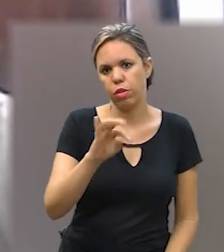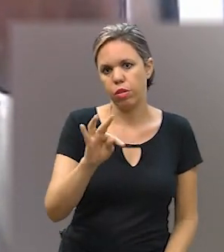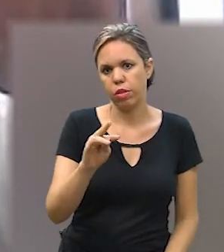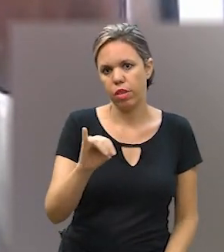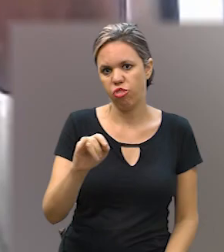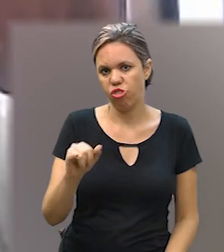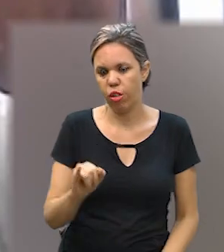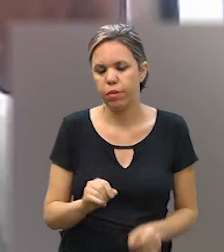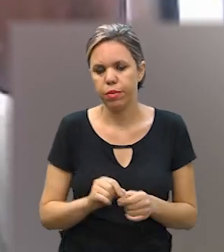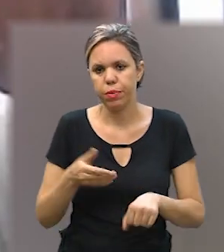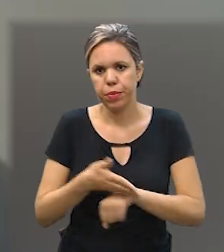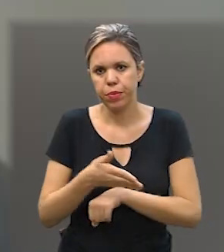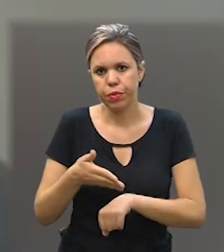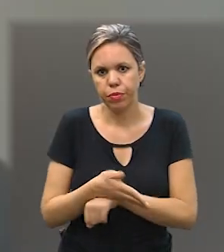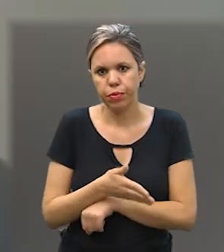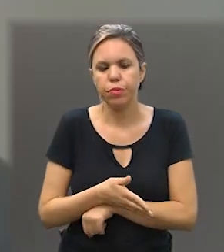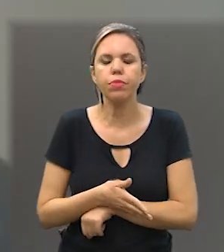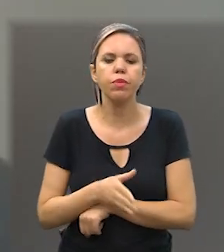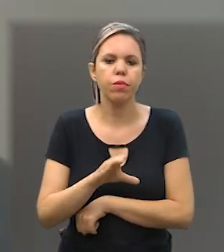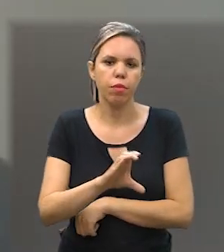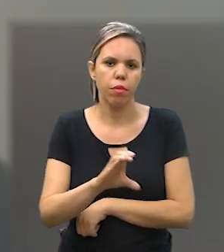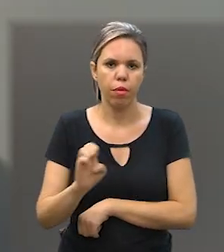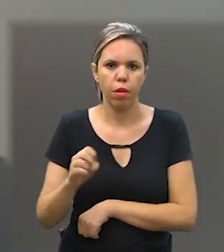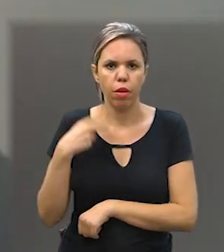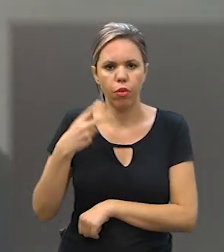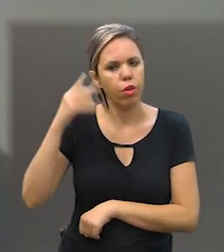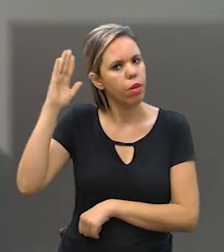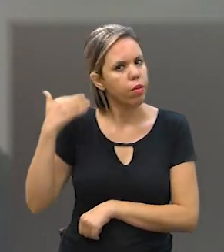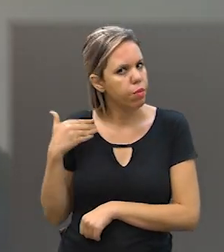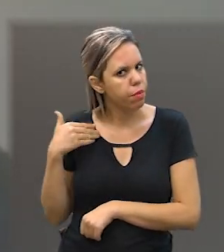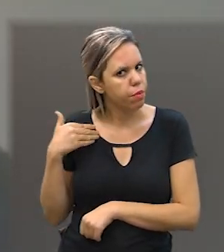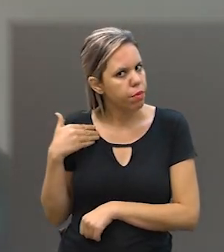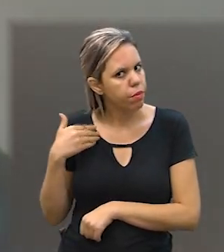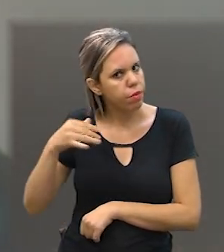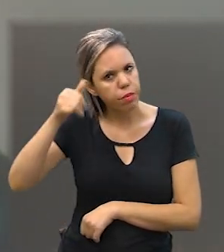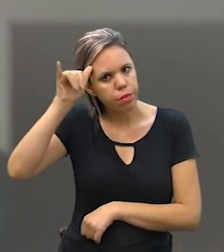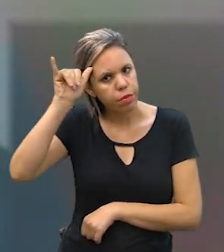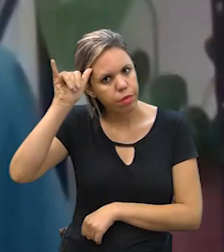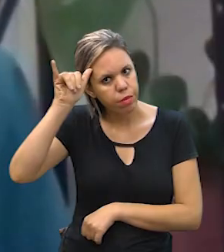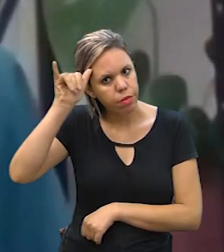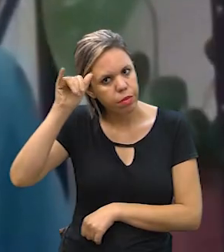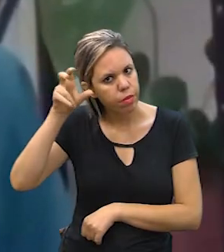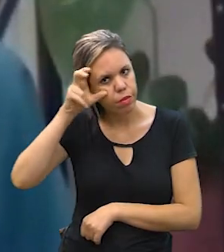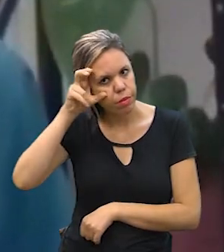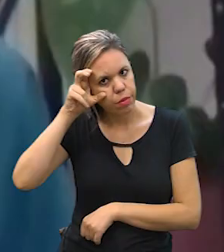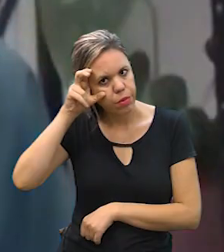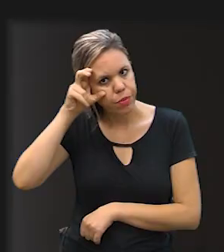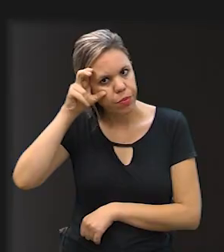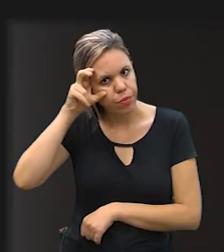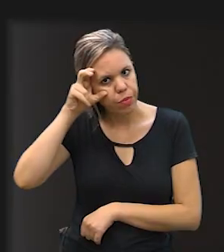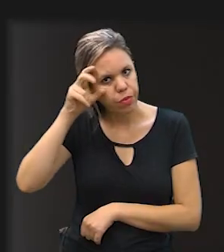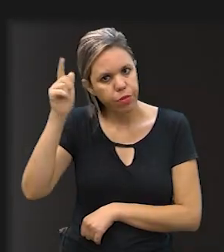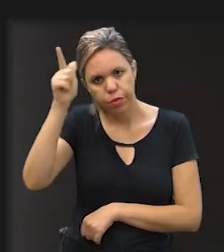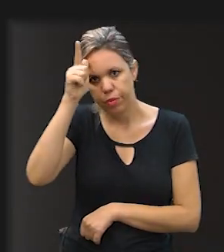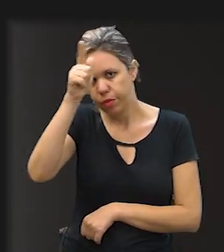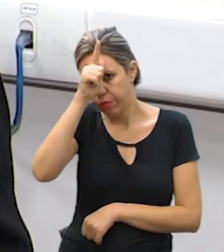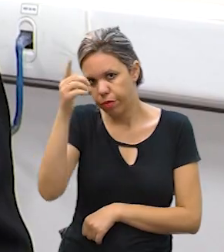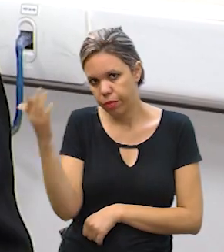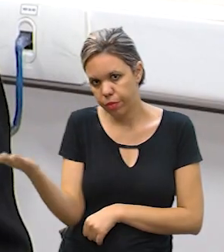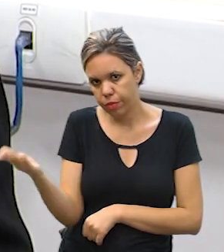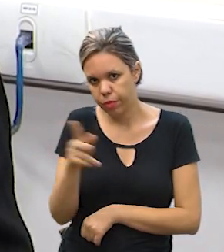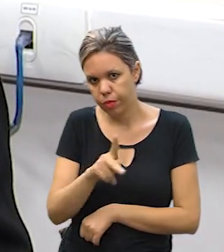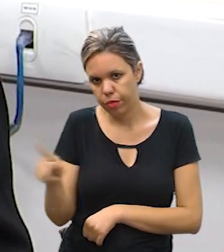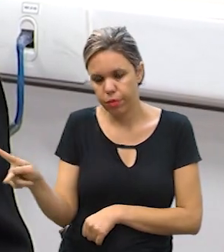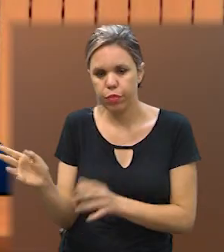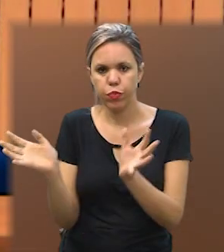ali do Itajaí Bassoli. Fazem parte da CE os parlamentares Débora Palermo, Paulo Búfalo, Carlinhos Camelô e